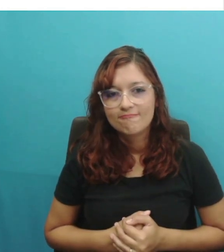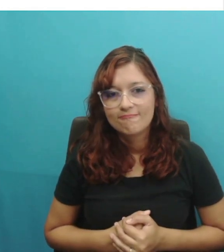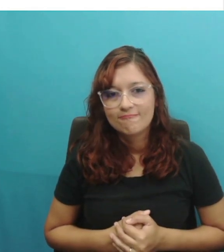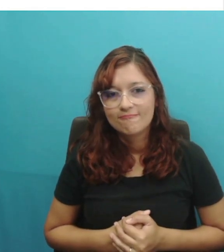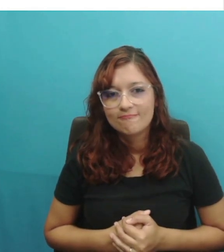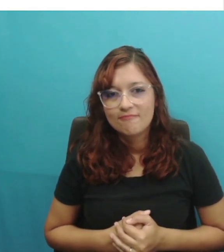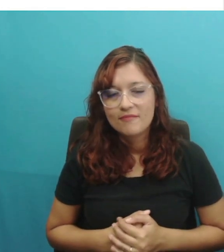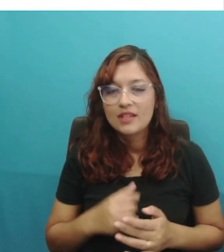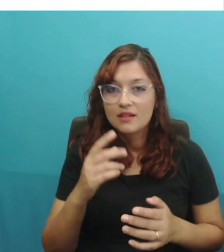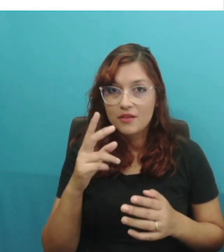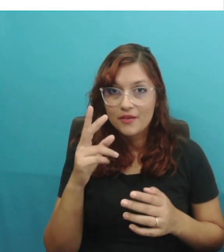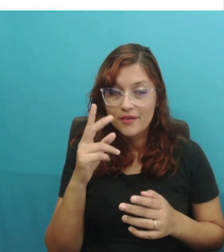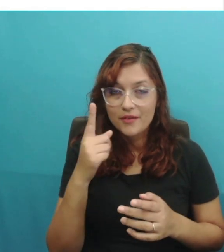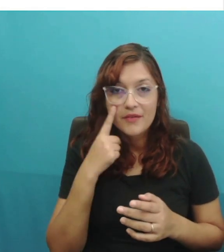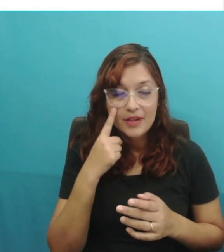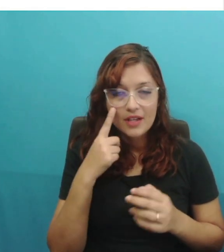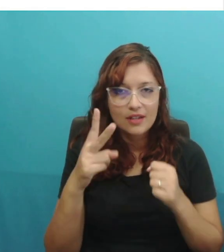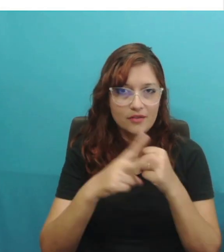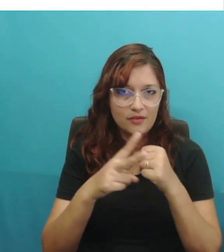Por quê?